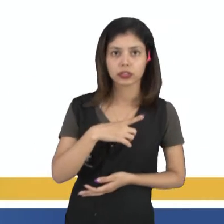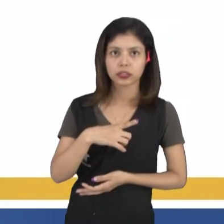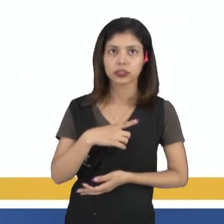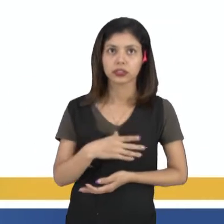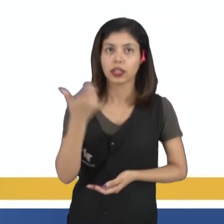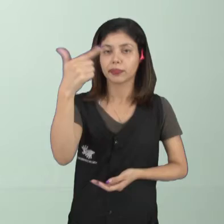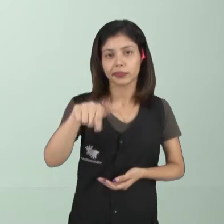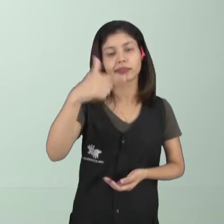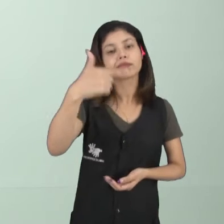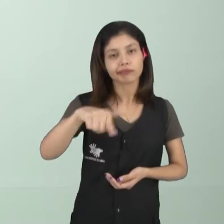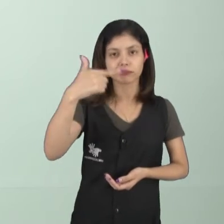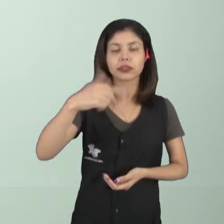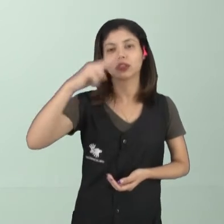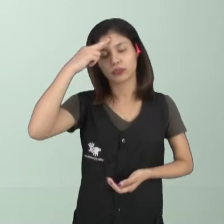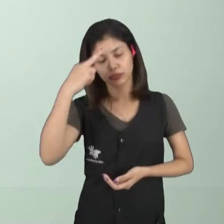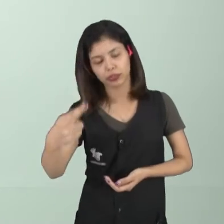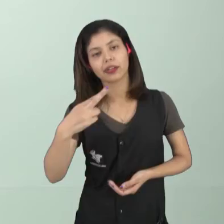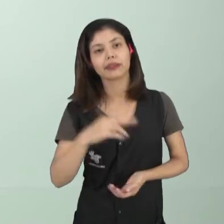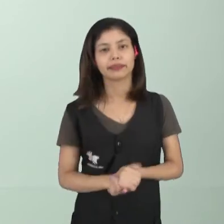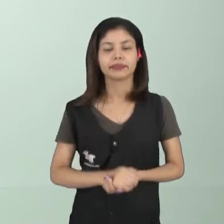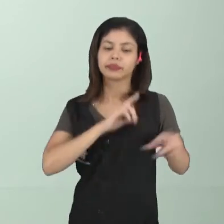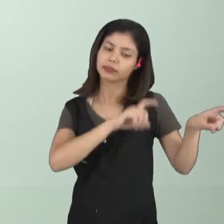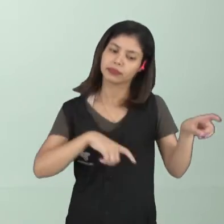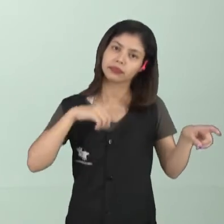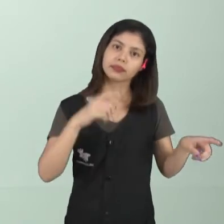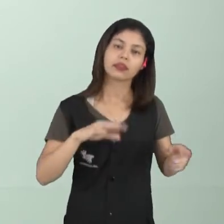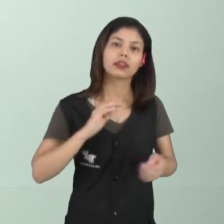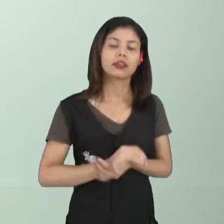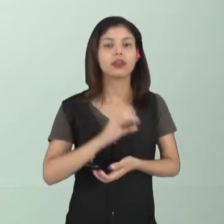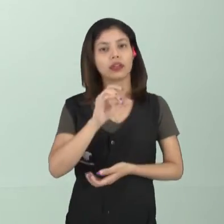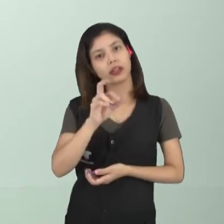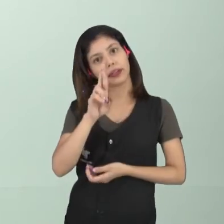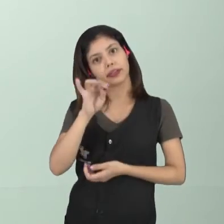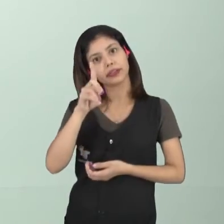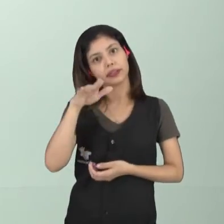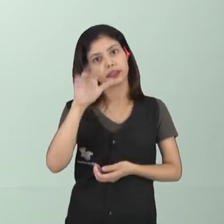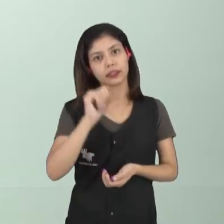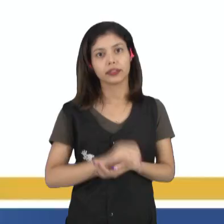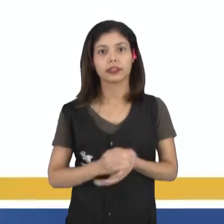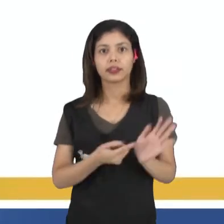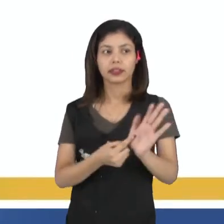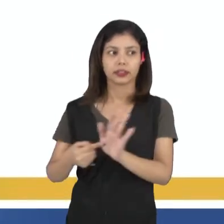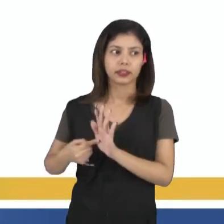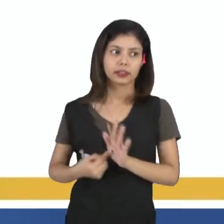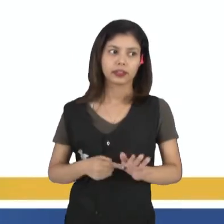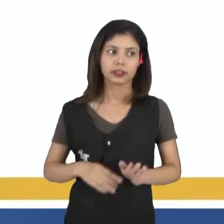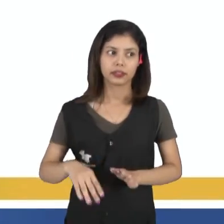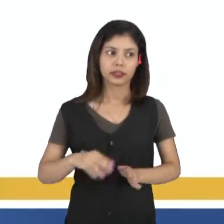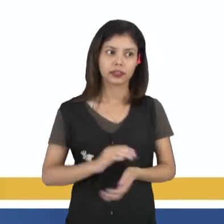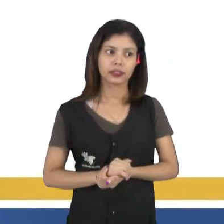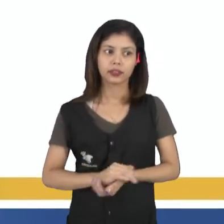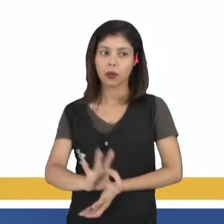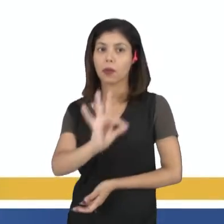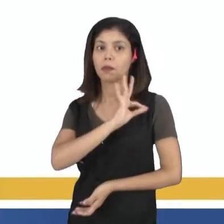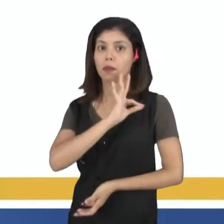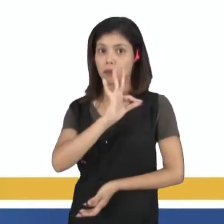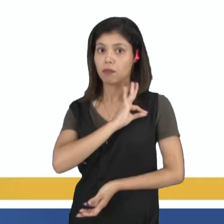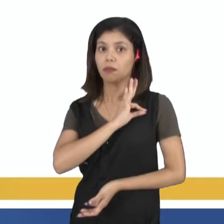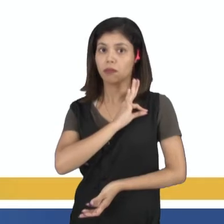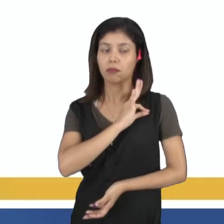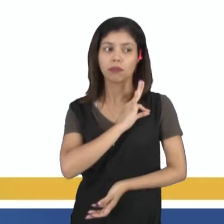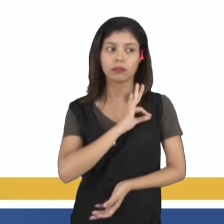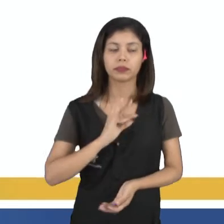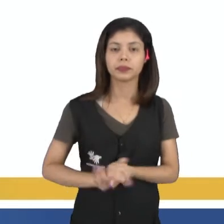a repetição dos donos dos fazendeiros dos coronéis aí a gente tem uma chave aí que vocês podem analisar